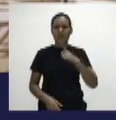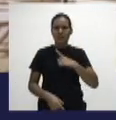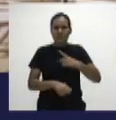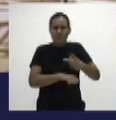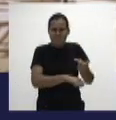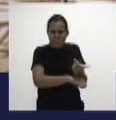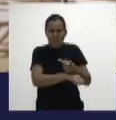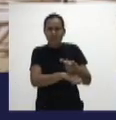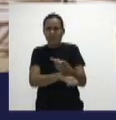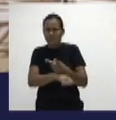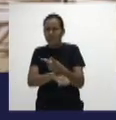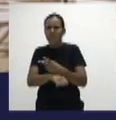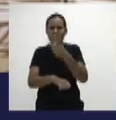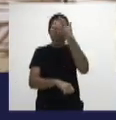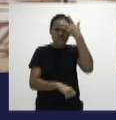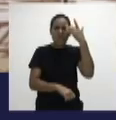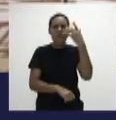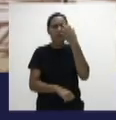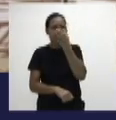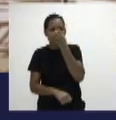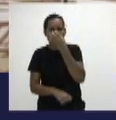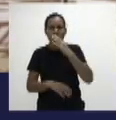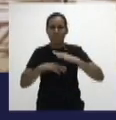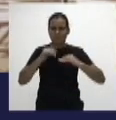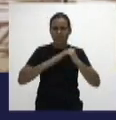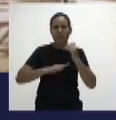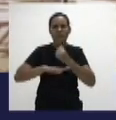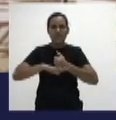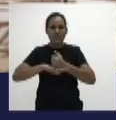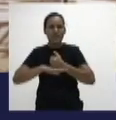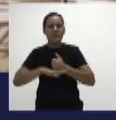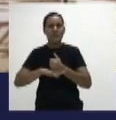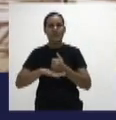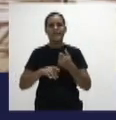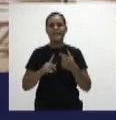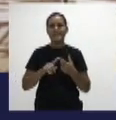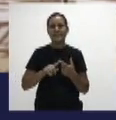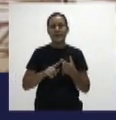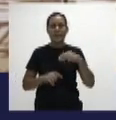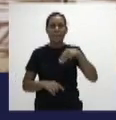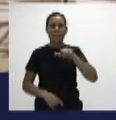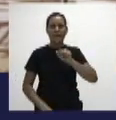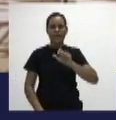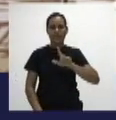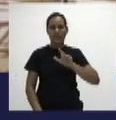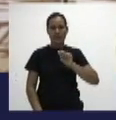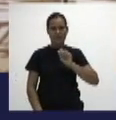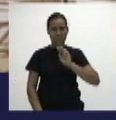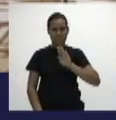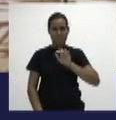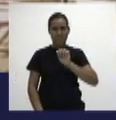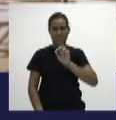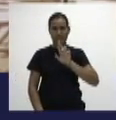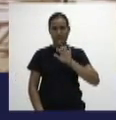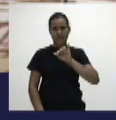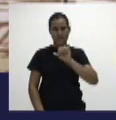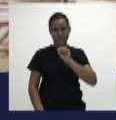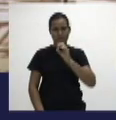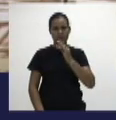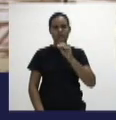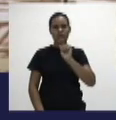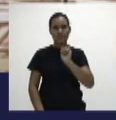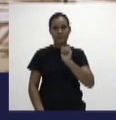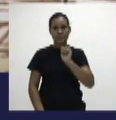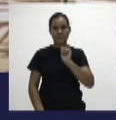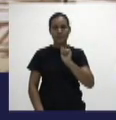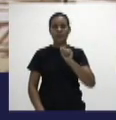eh por cursos de de circo né de palhaço de malabarismo e coisas tal e isso acaba criando novas formas de do cirrc